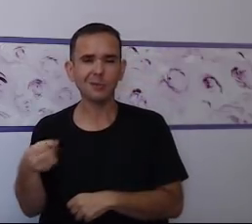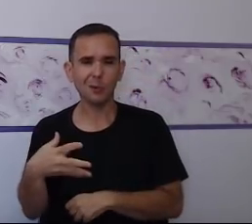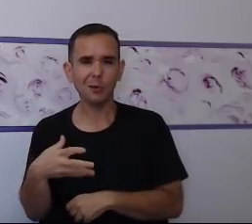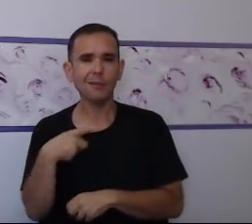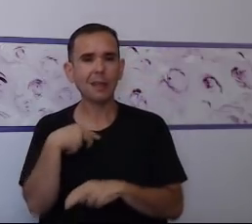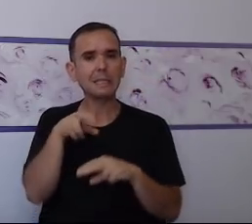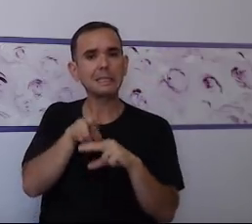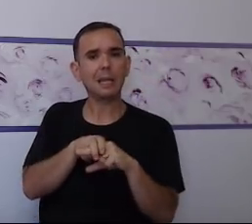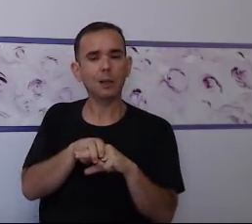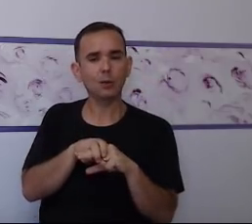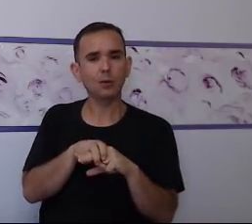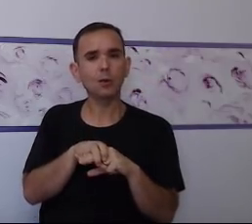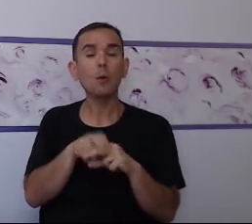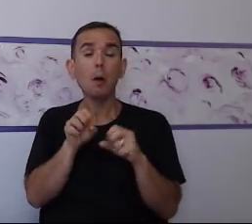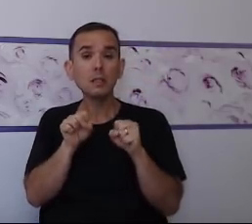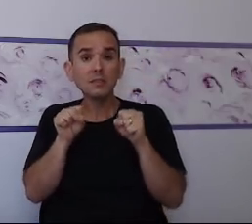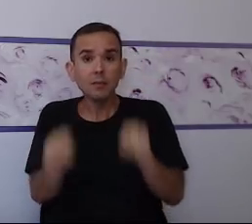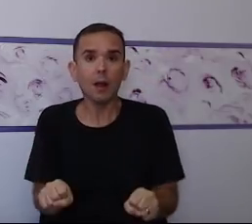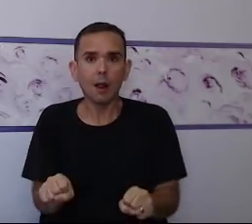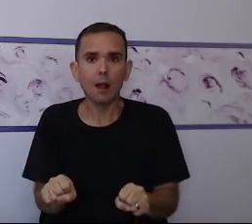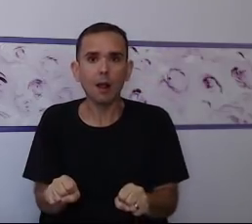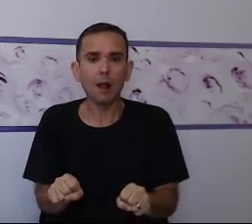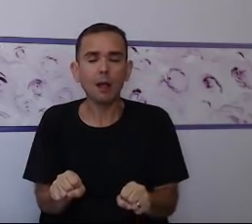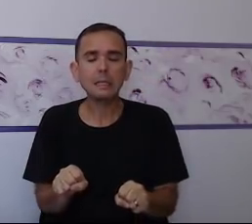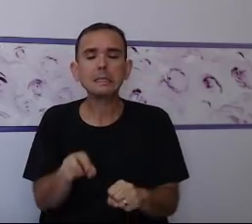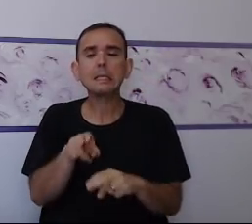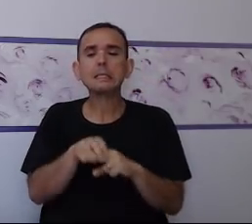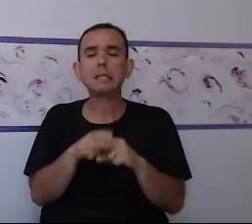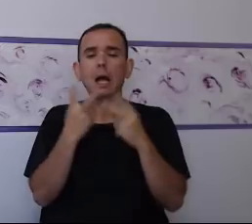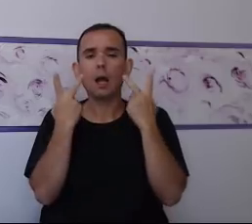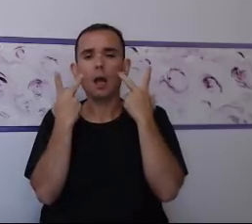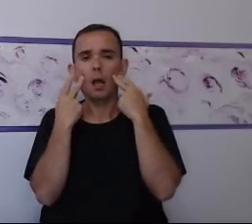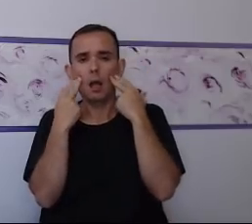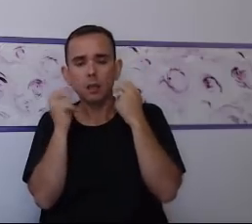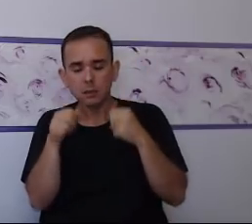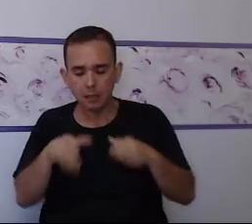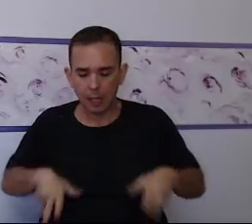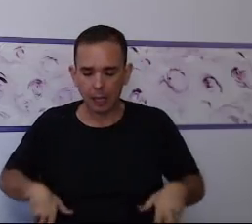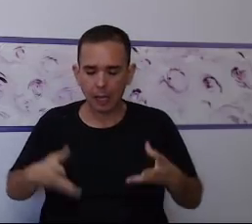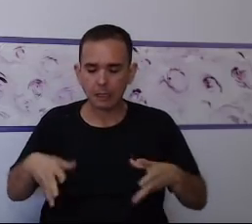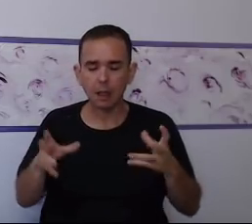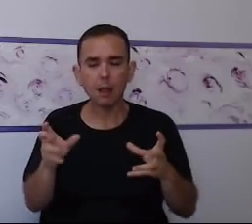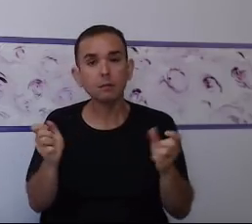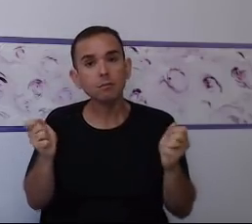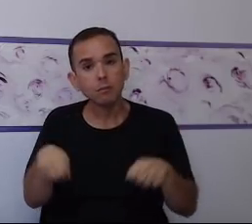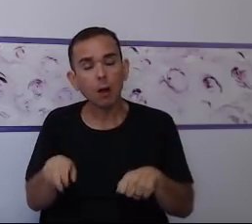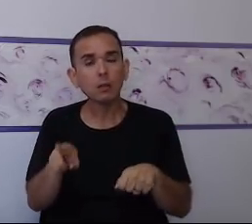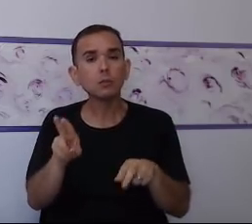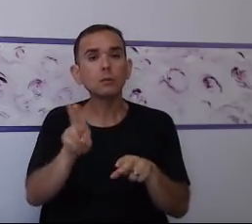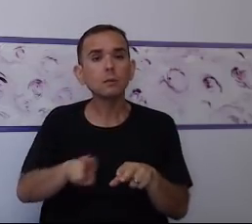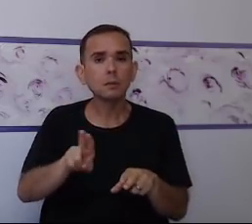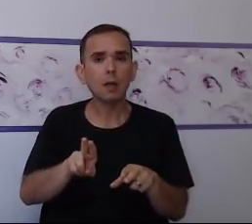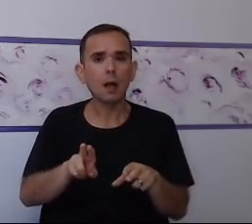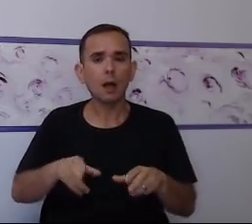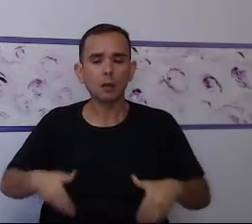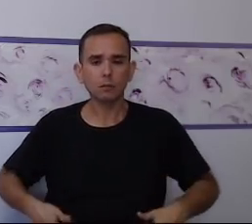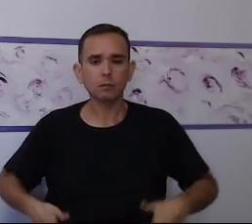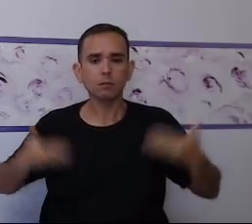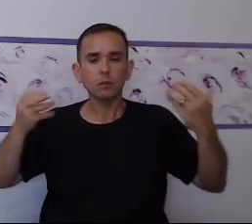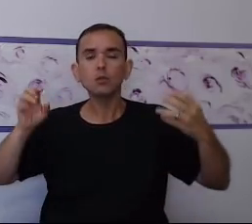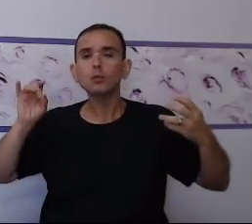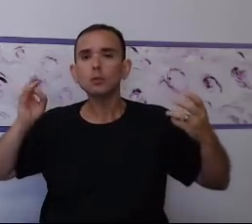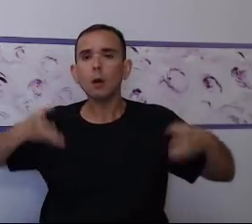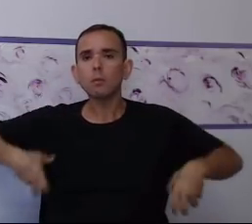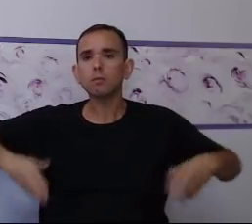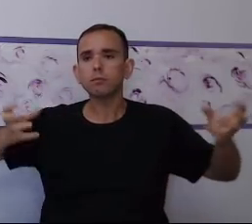um assento, onde pode frear e poder sentar para descansar, né? E a cadeira de rodas, onde ele vai precisar utilizar o membro superior para